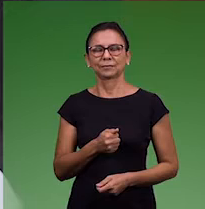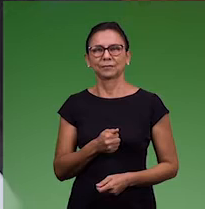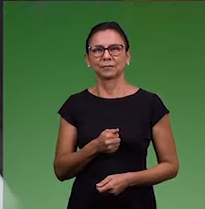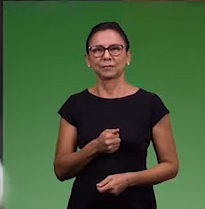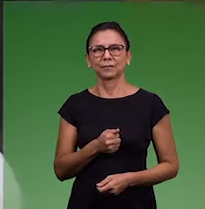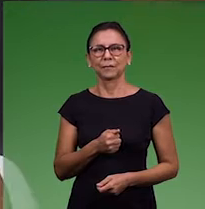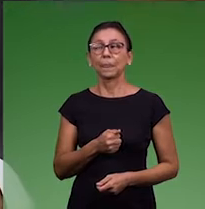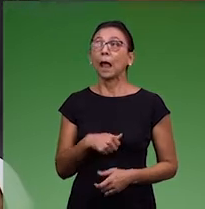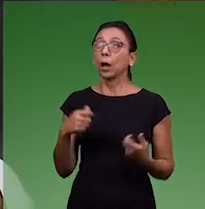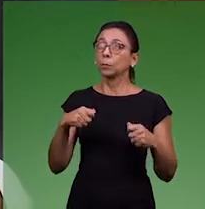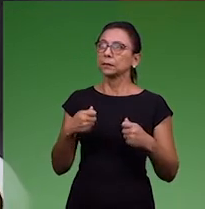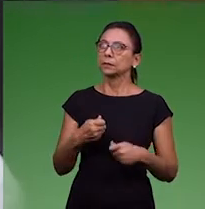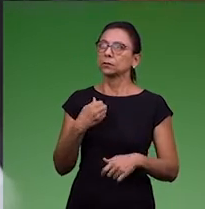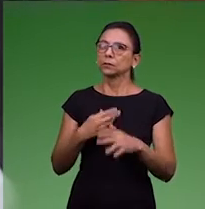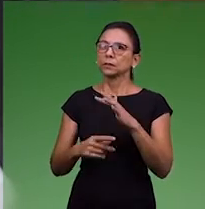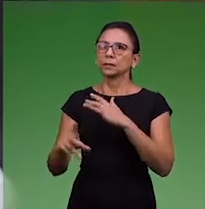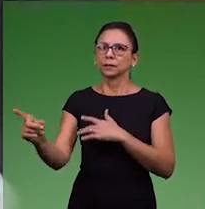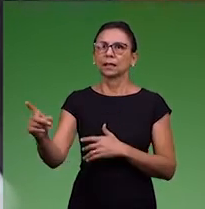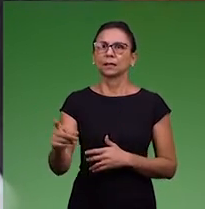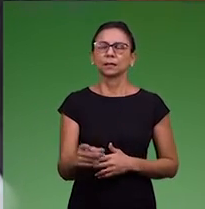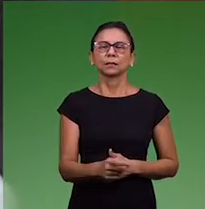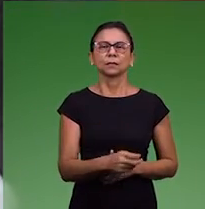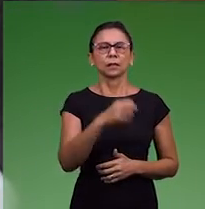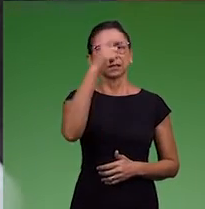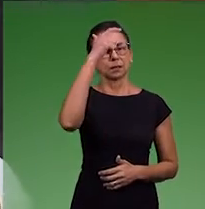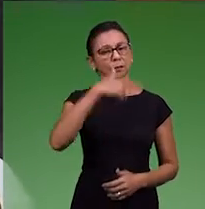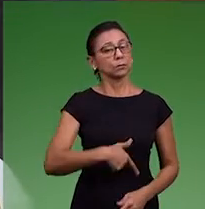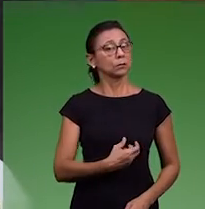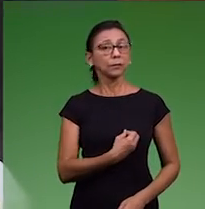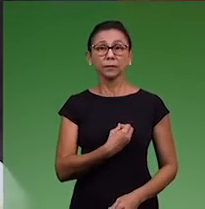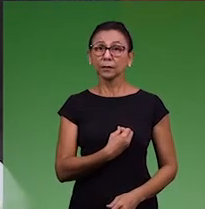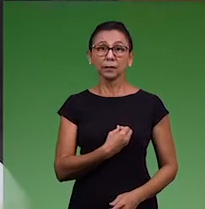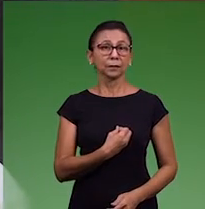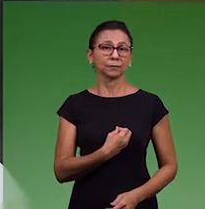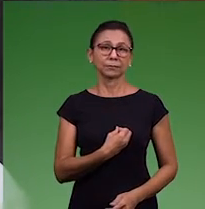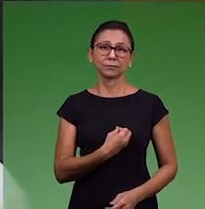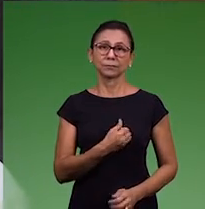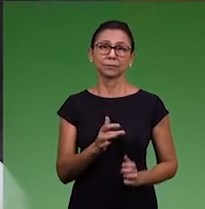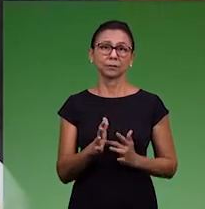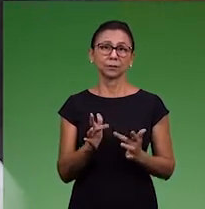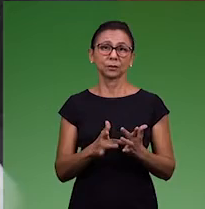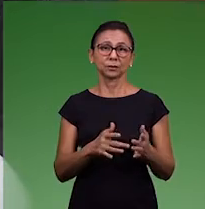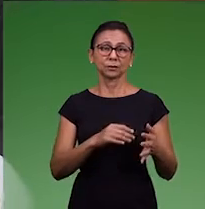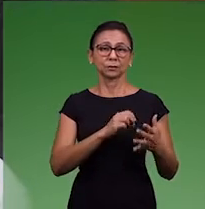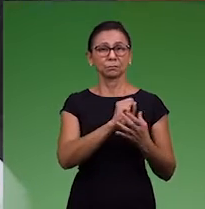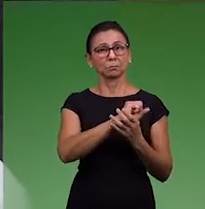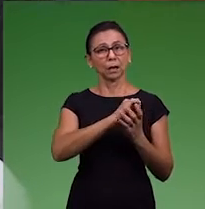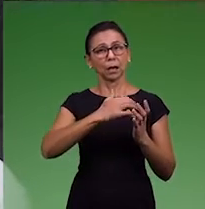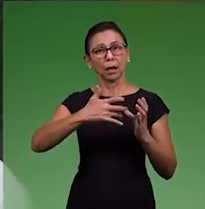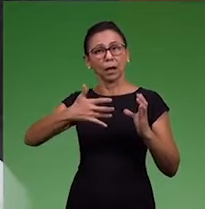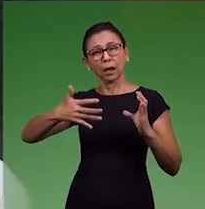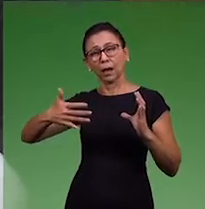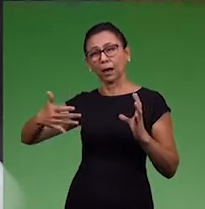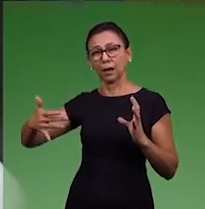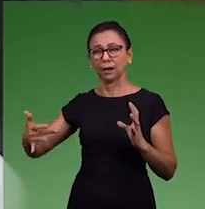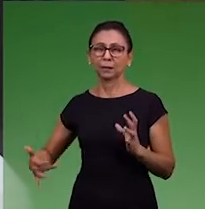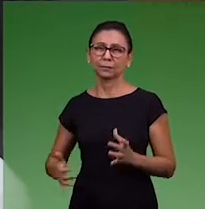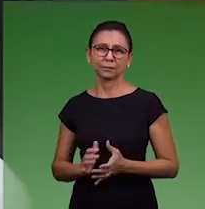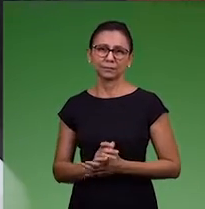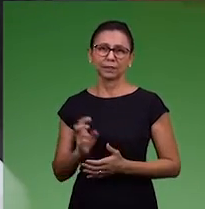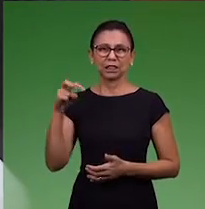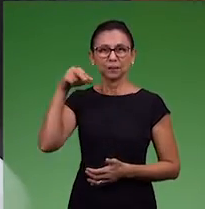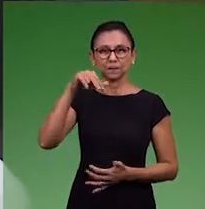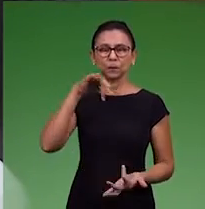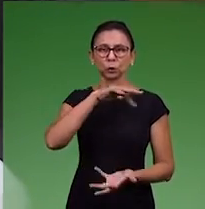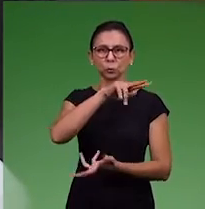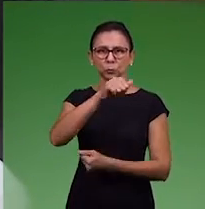preciso? Eu preciso de vida eterna. Deus diz assim, eu sou a vida. Eu sou a vida. Jesus é a vida. Eu vim para que